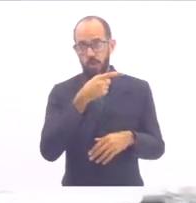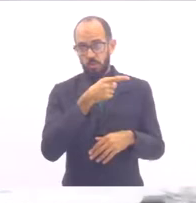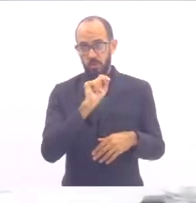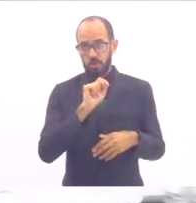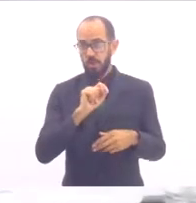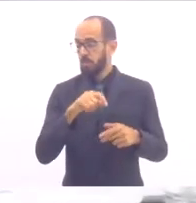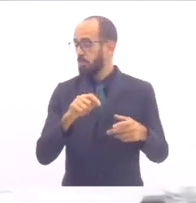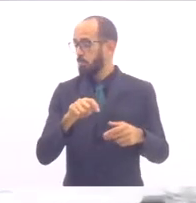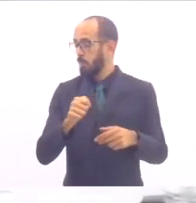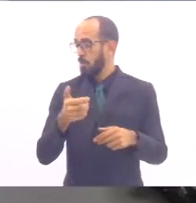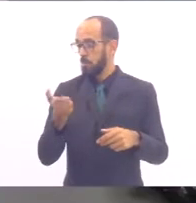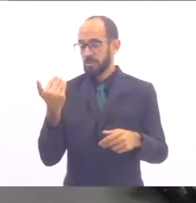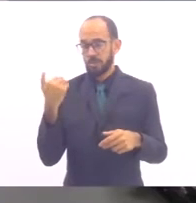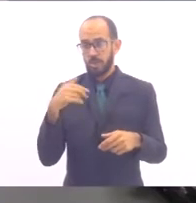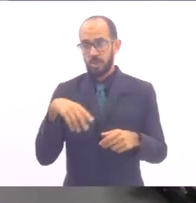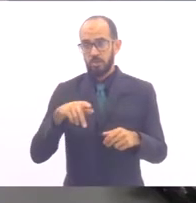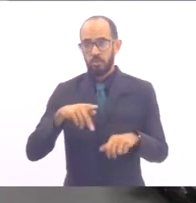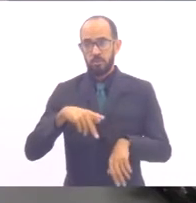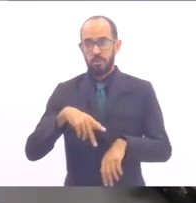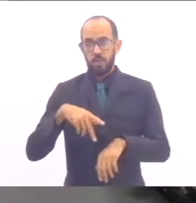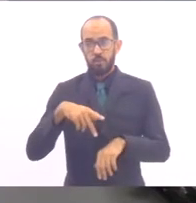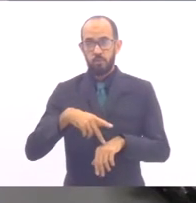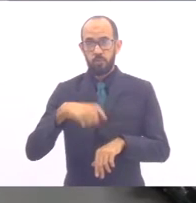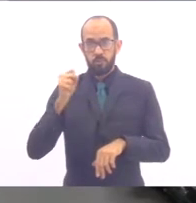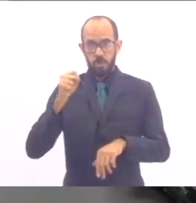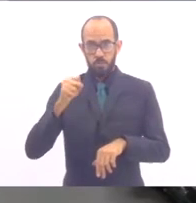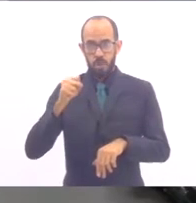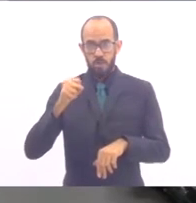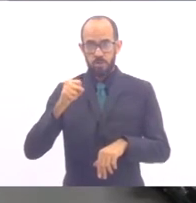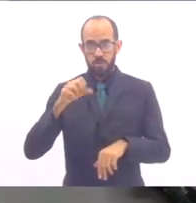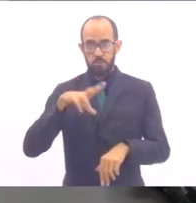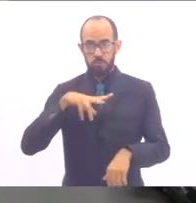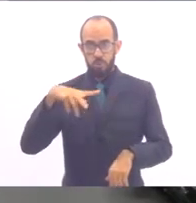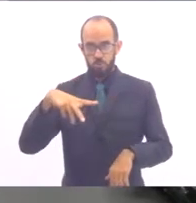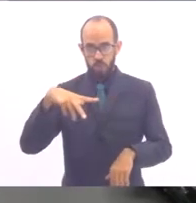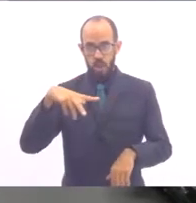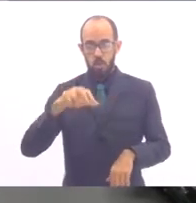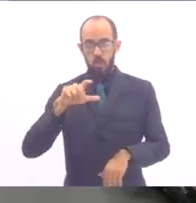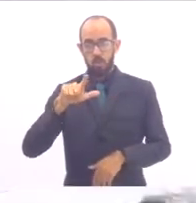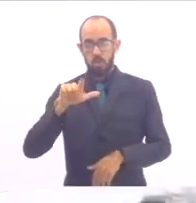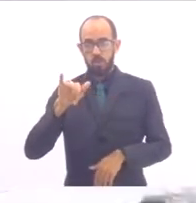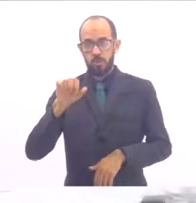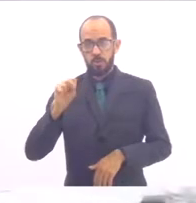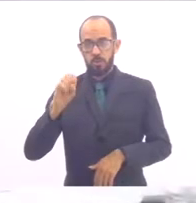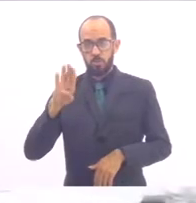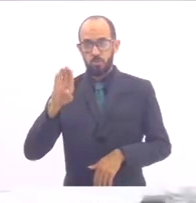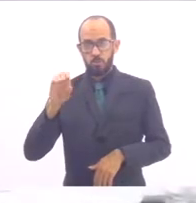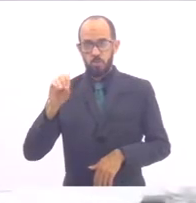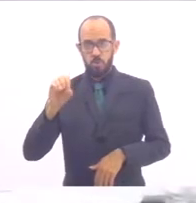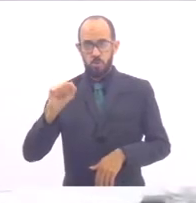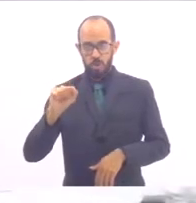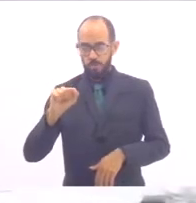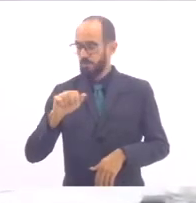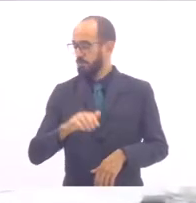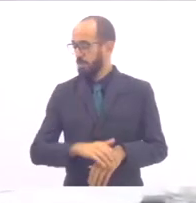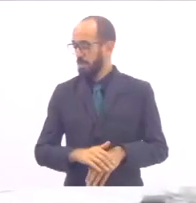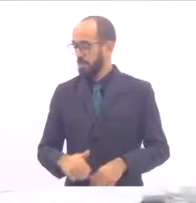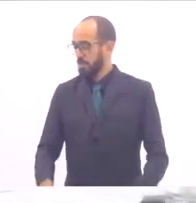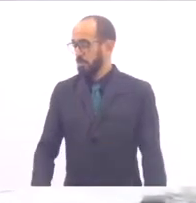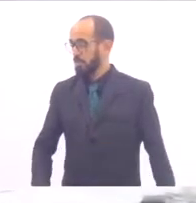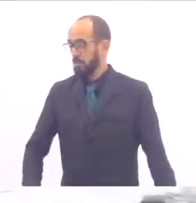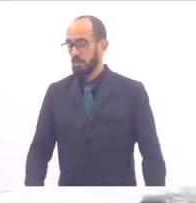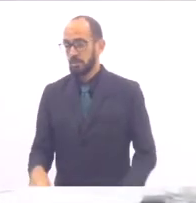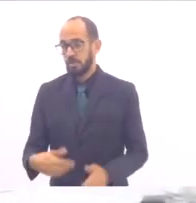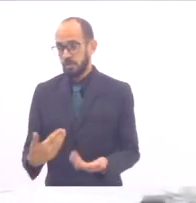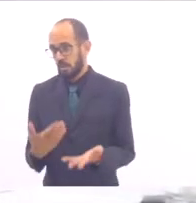recentemente Lisboa... Foi seu professor. Nosso professor. Ah. Mas, então, deixa eu dizer, me ocorre